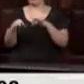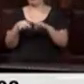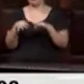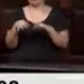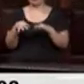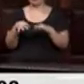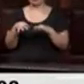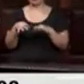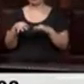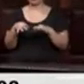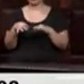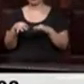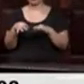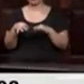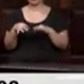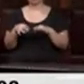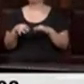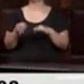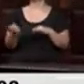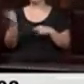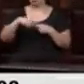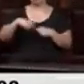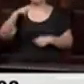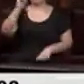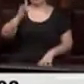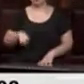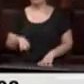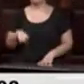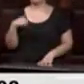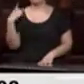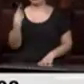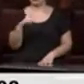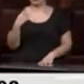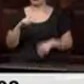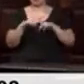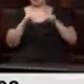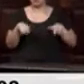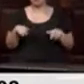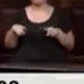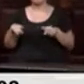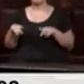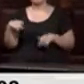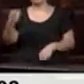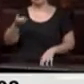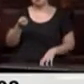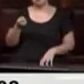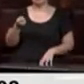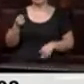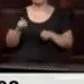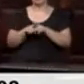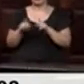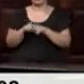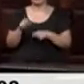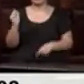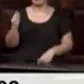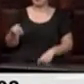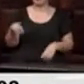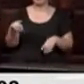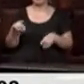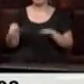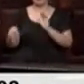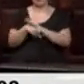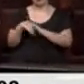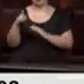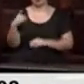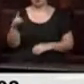restituir os direitos que os inativos e os pensionistas do DETRAN tinham